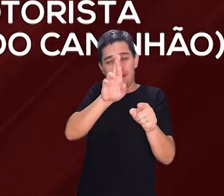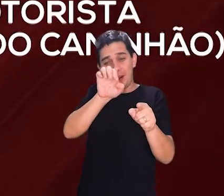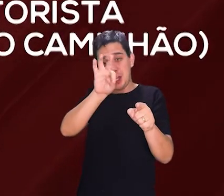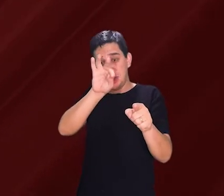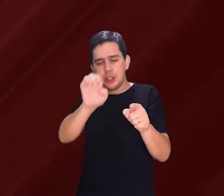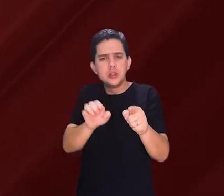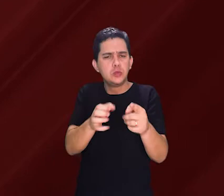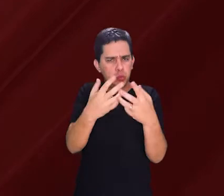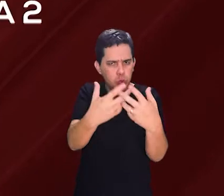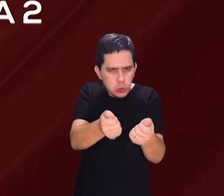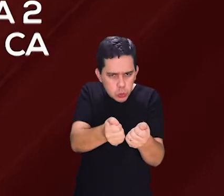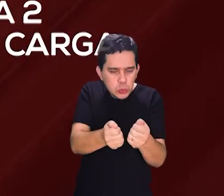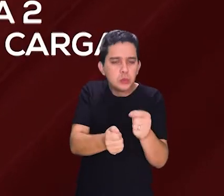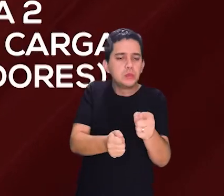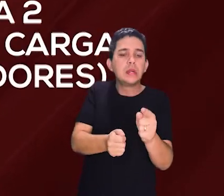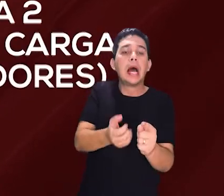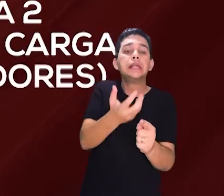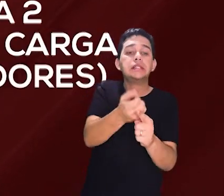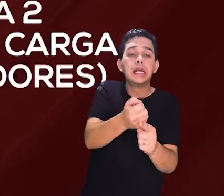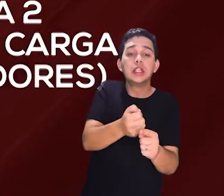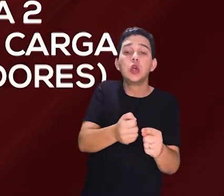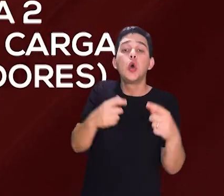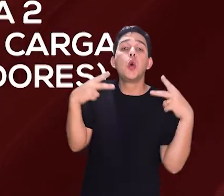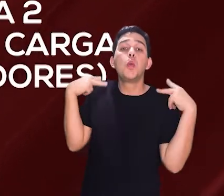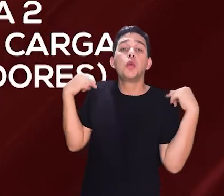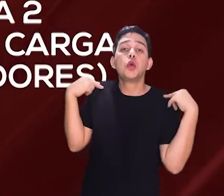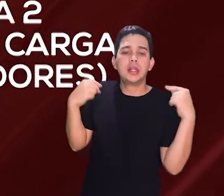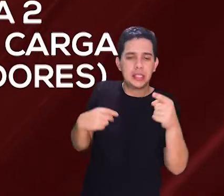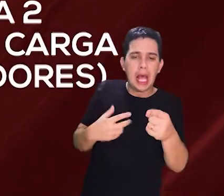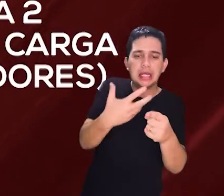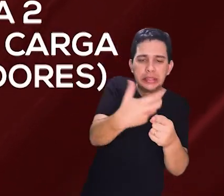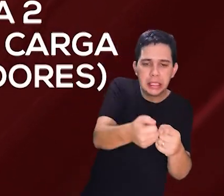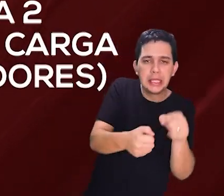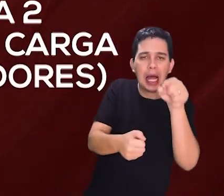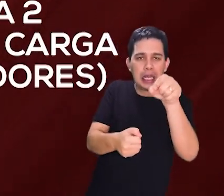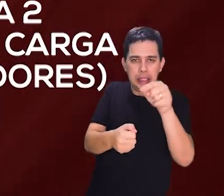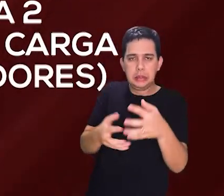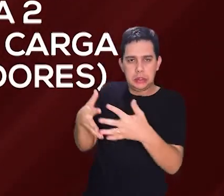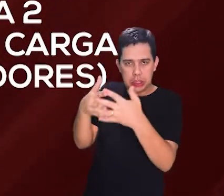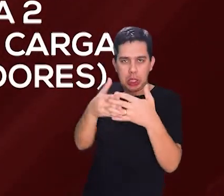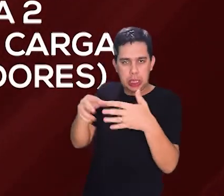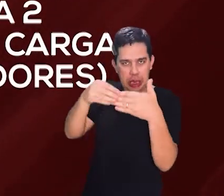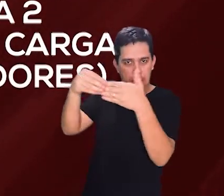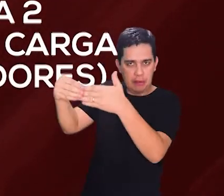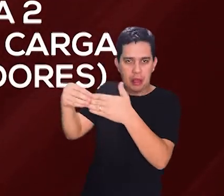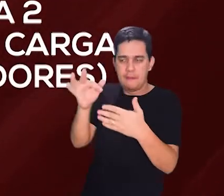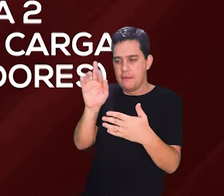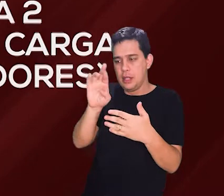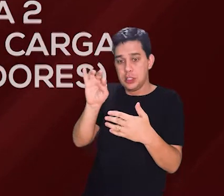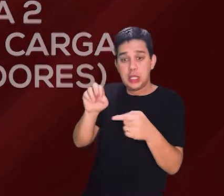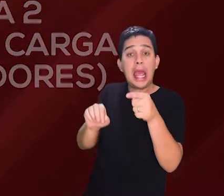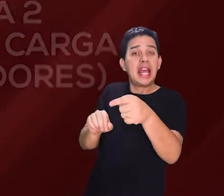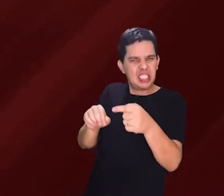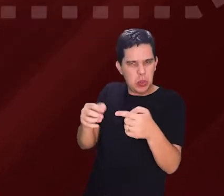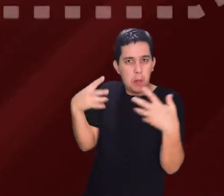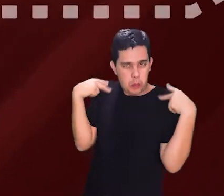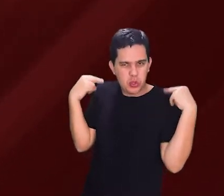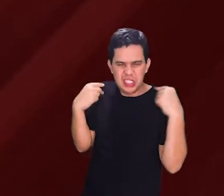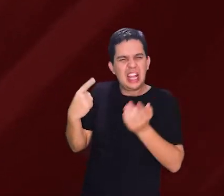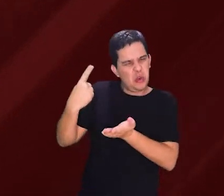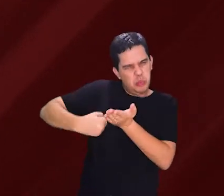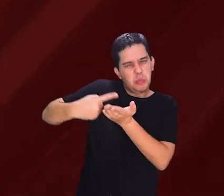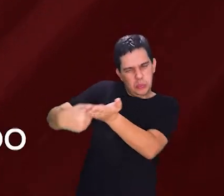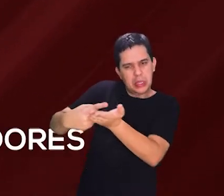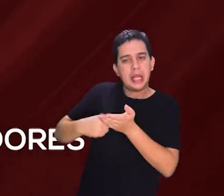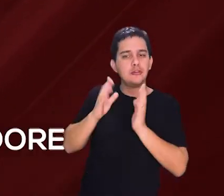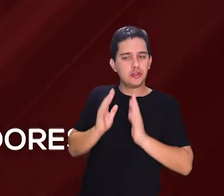ele contratava um motorista que já estava cooptado, previamente cooptado. Esse motorista pegava a carga,